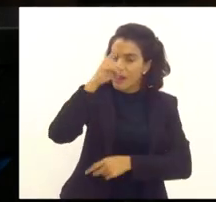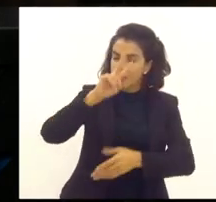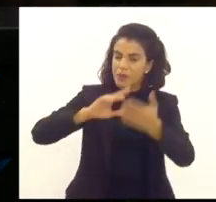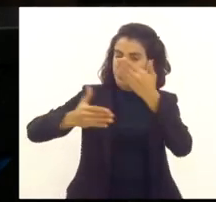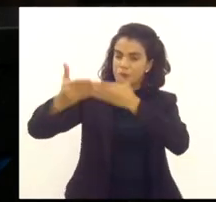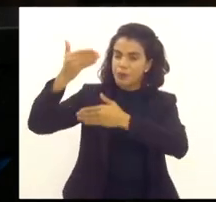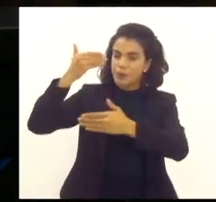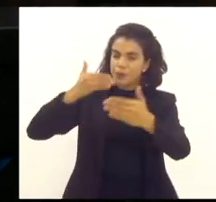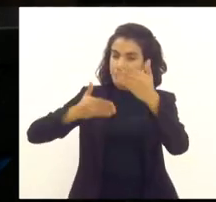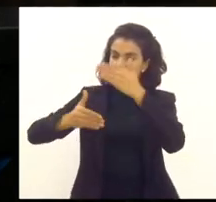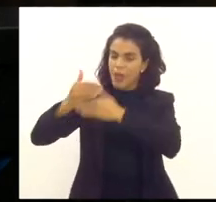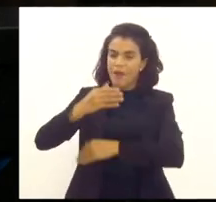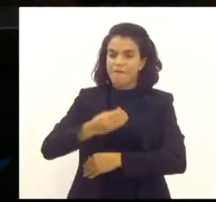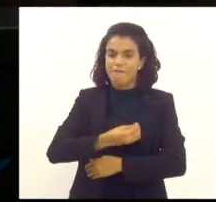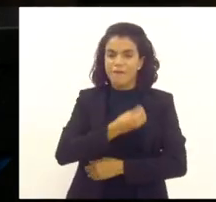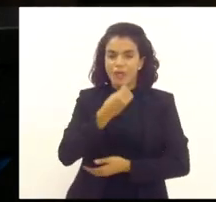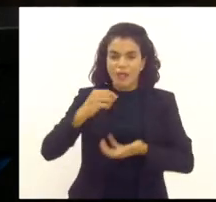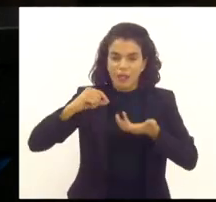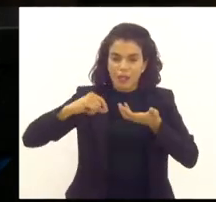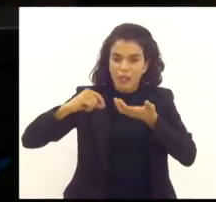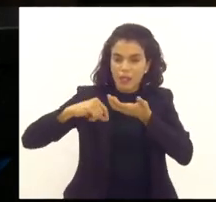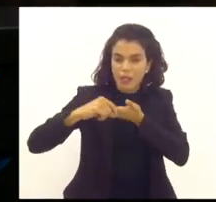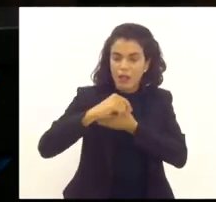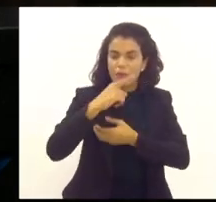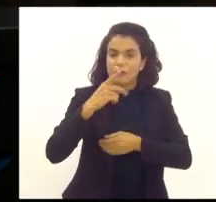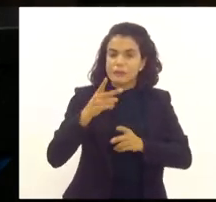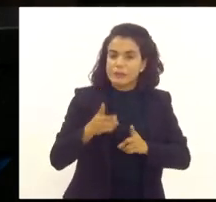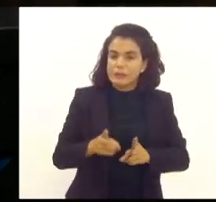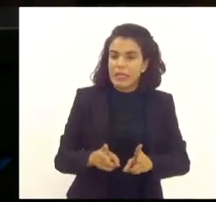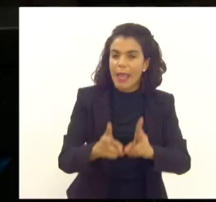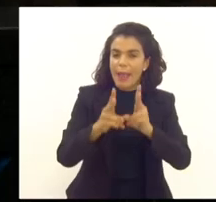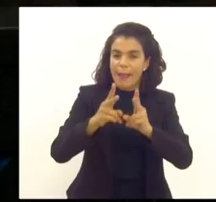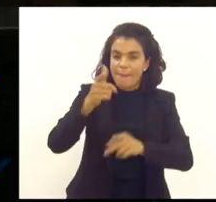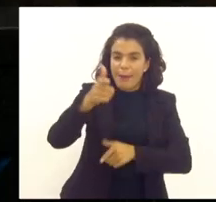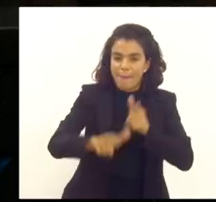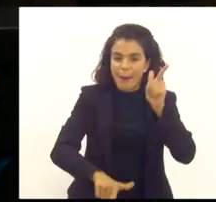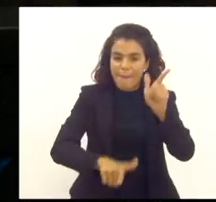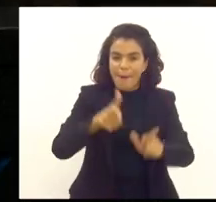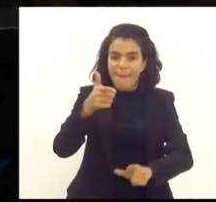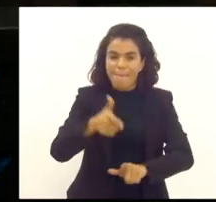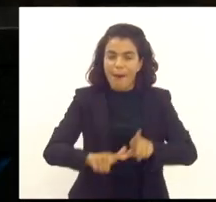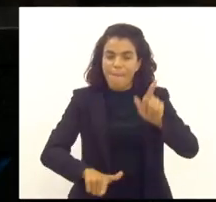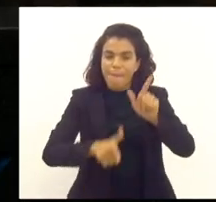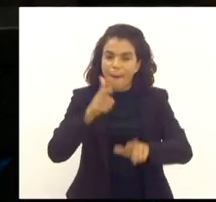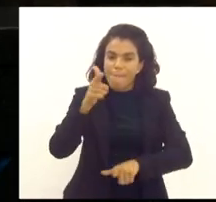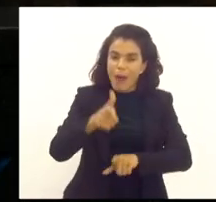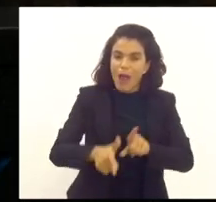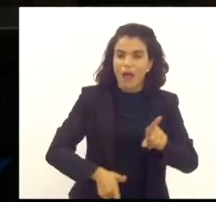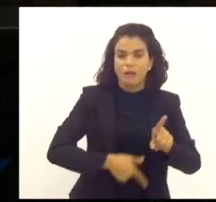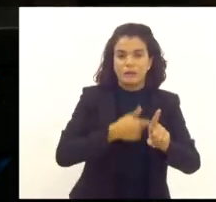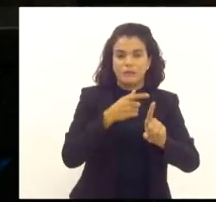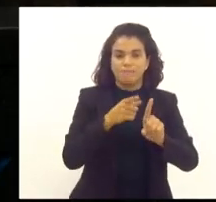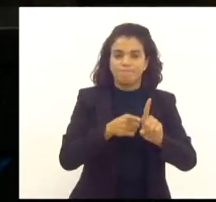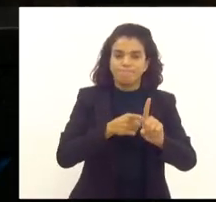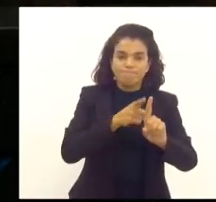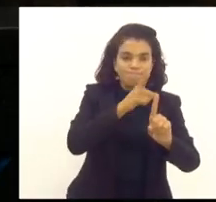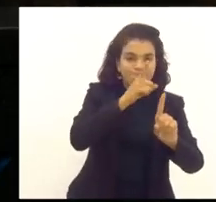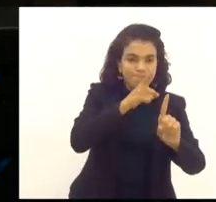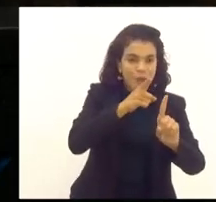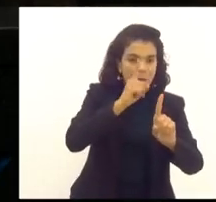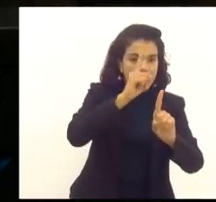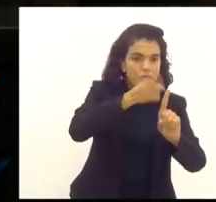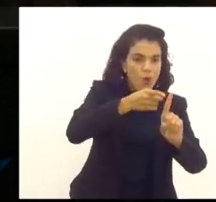de todas as vidas quilombolas que são constantemente marginalizadas silenciadas